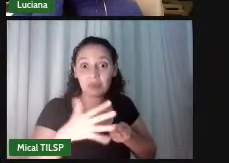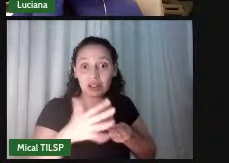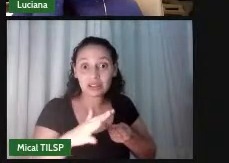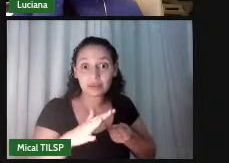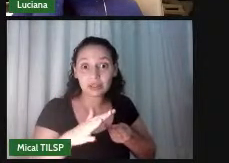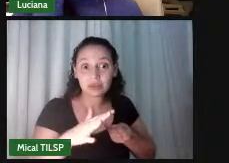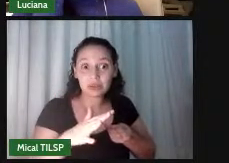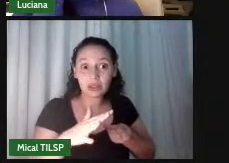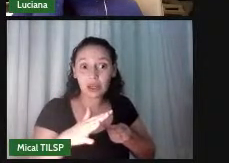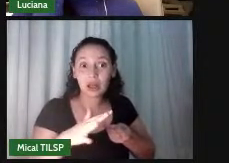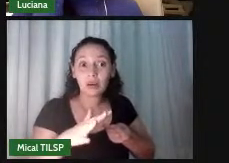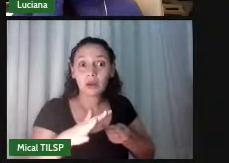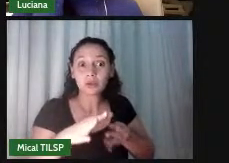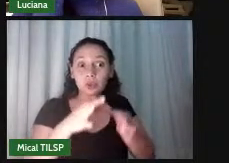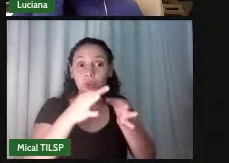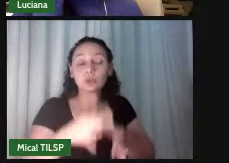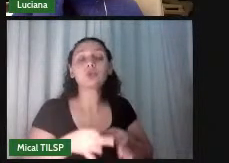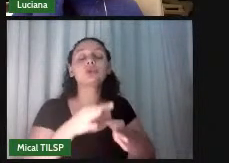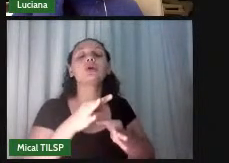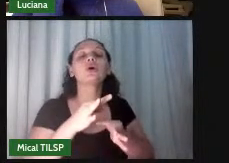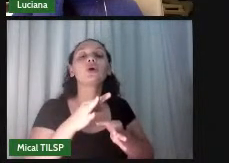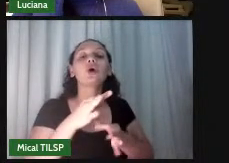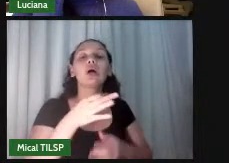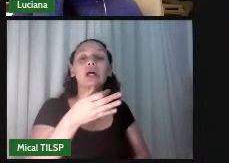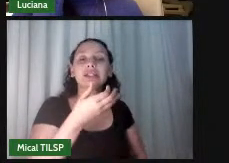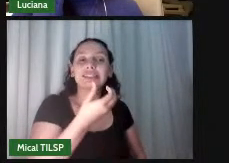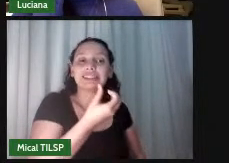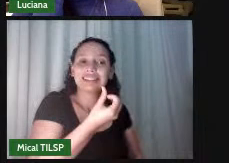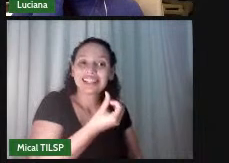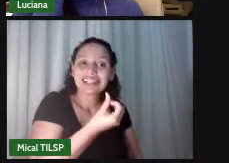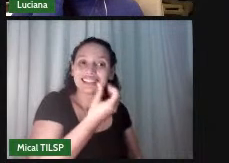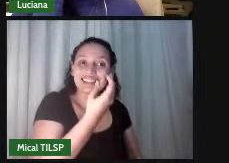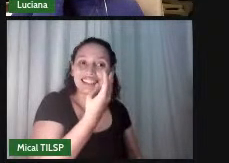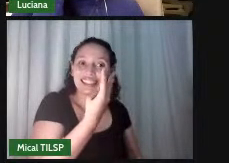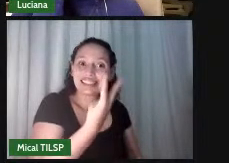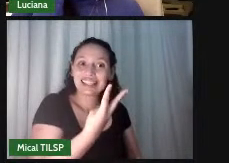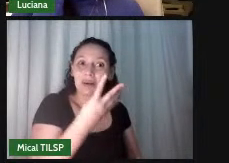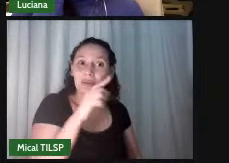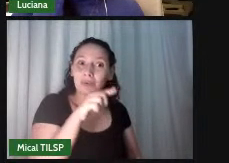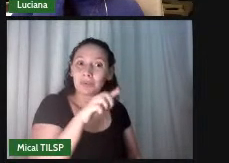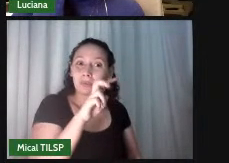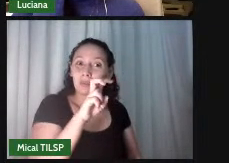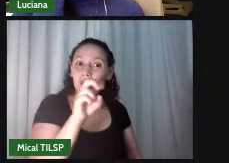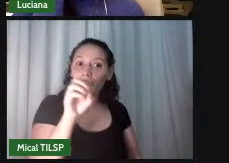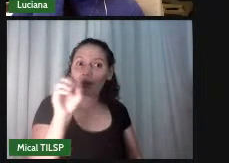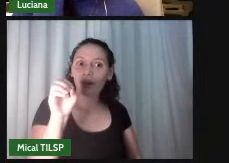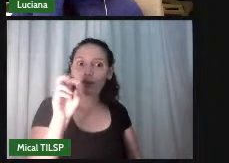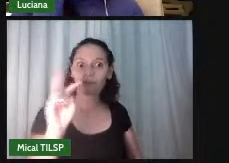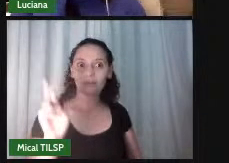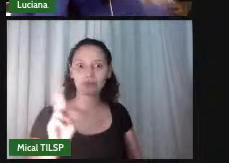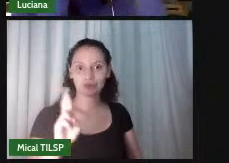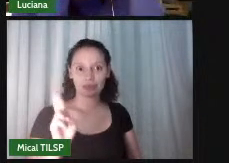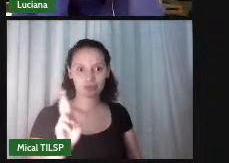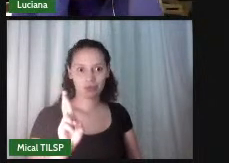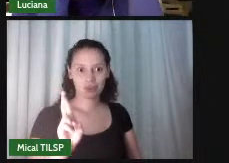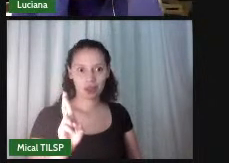em torno de, com um valor exato de R$ 64.500. Então, moçada, o que começou ali com